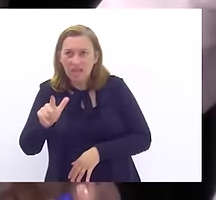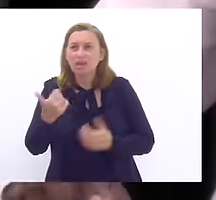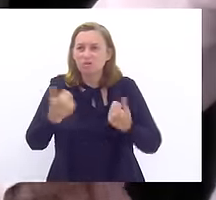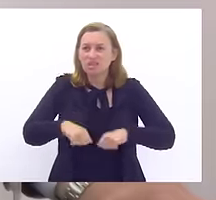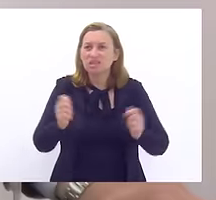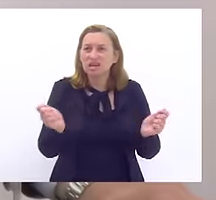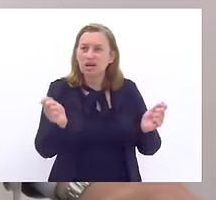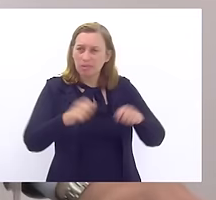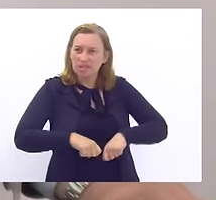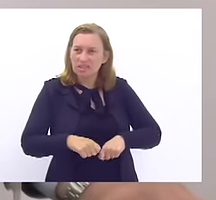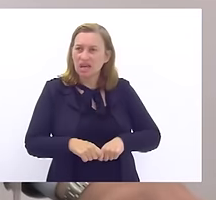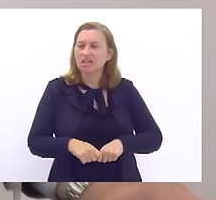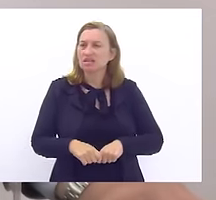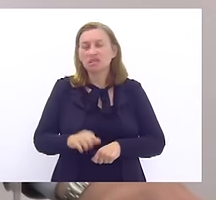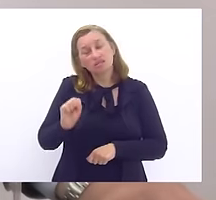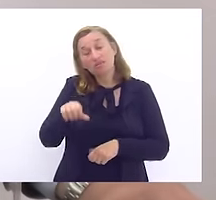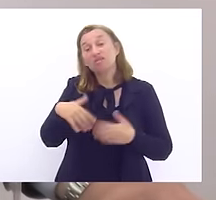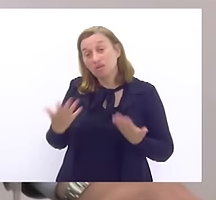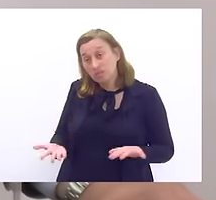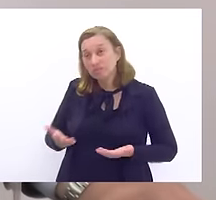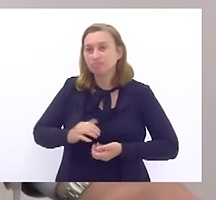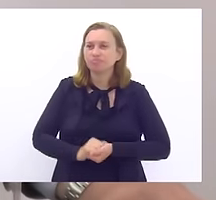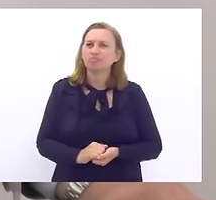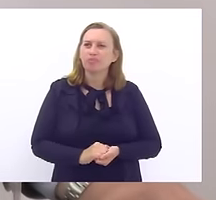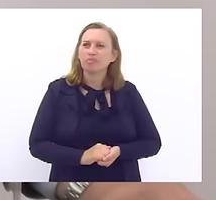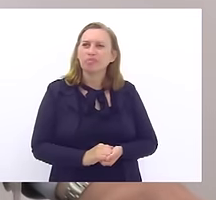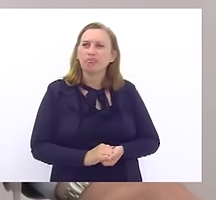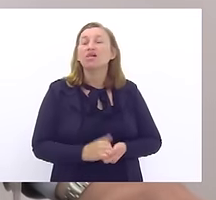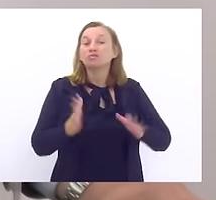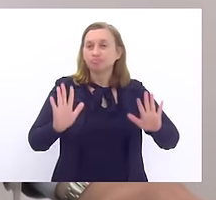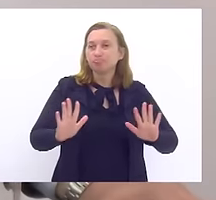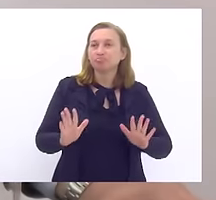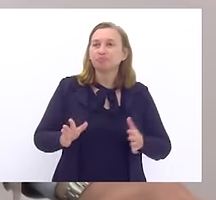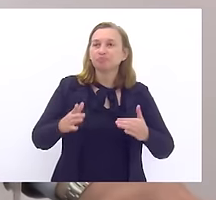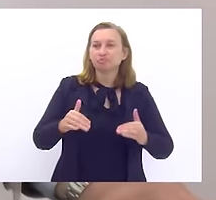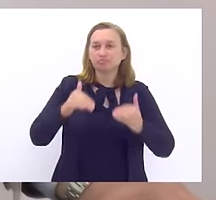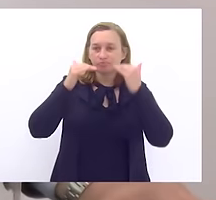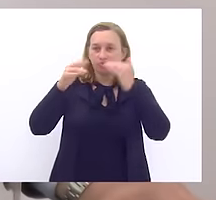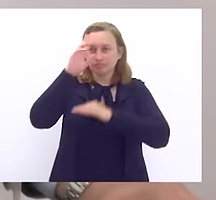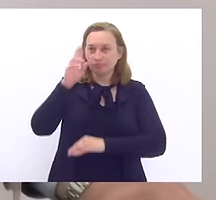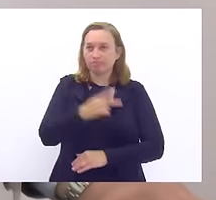tem capacidade de iniciar Então é isso seja qualquer forma